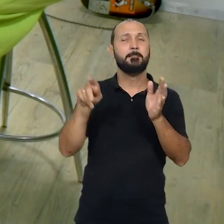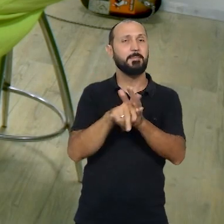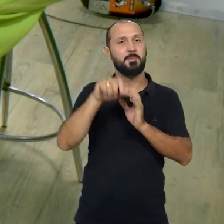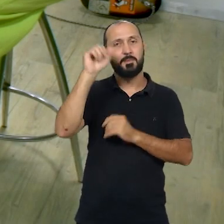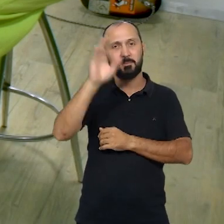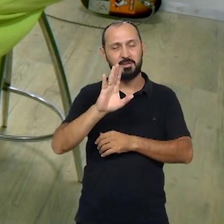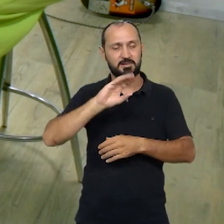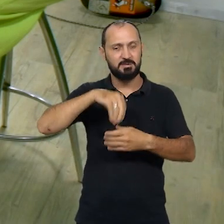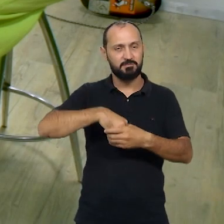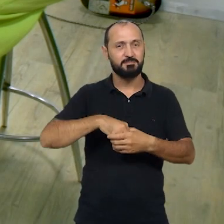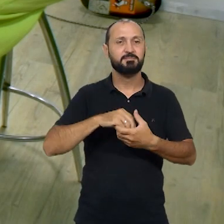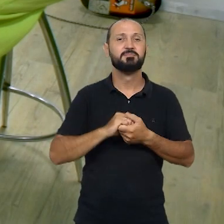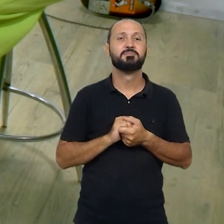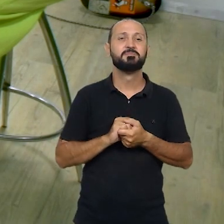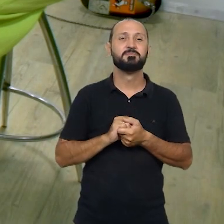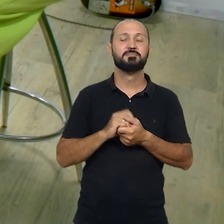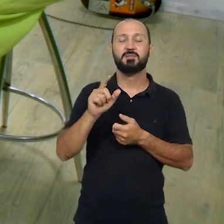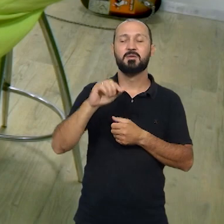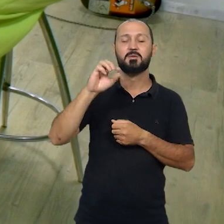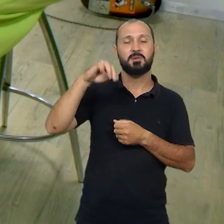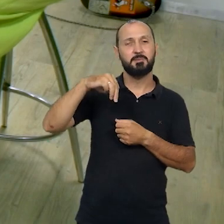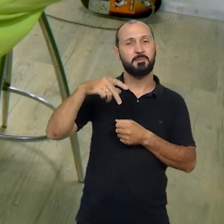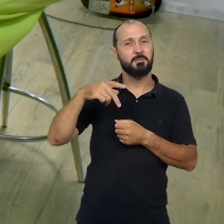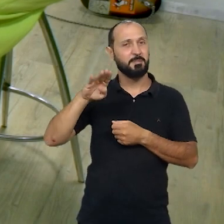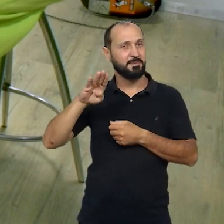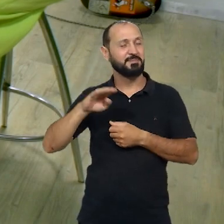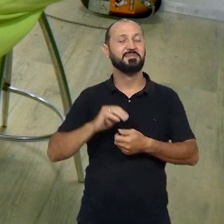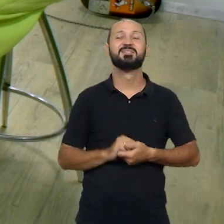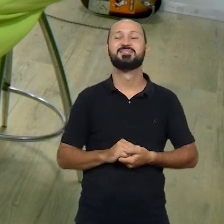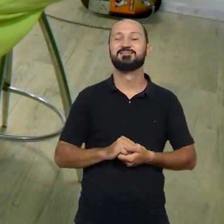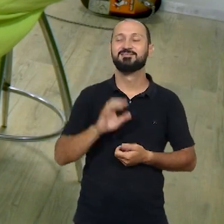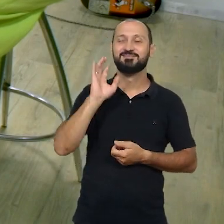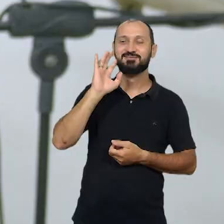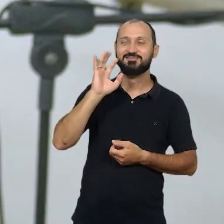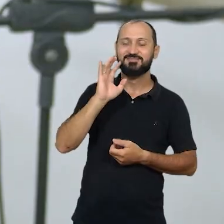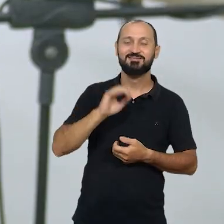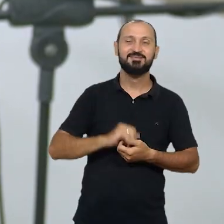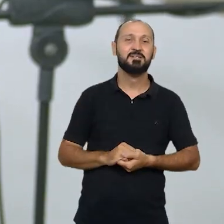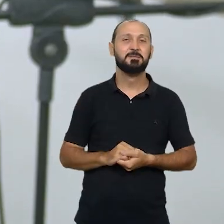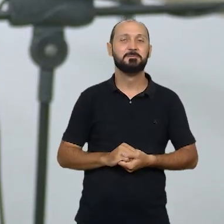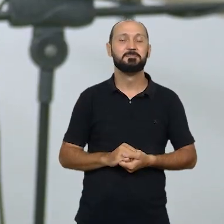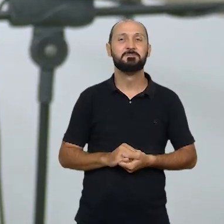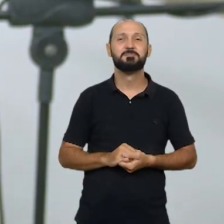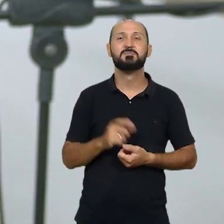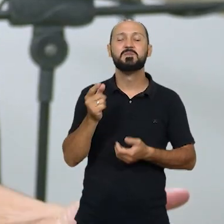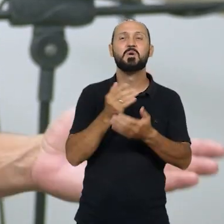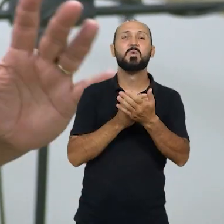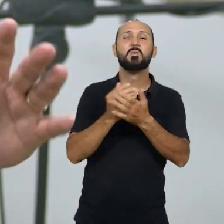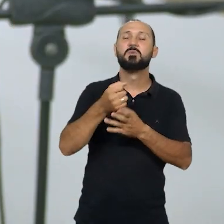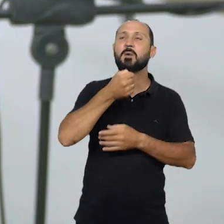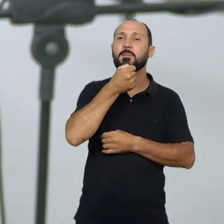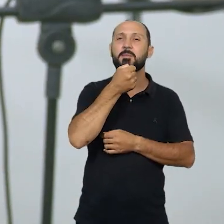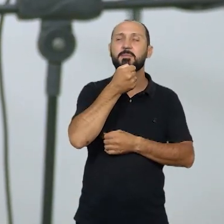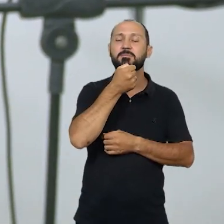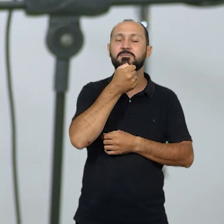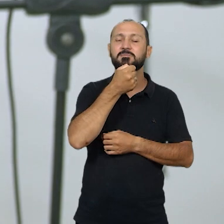também. E basicamente, as minhas músicas, elas passeiam por todos os ritmos. Eu gosto dessa